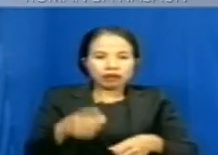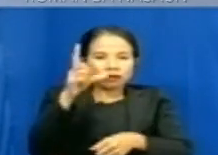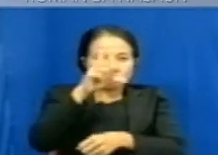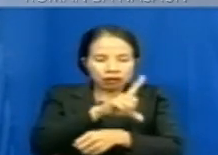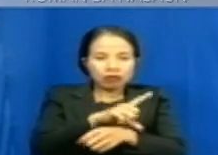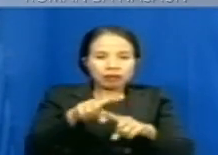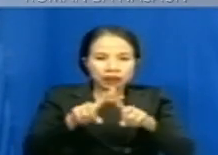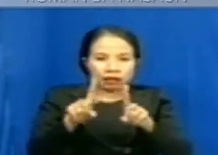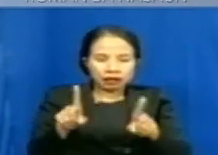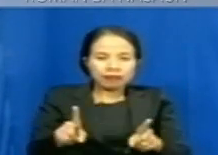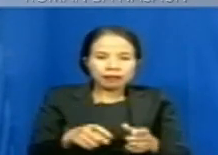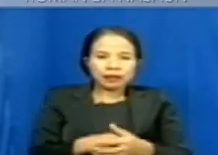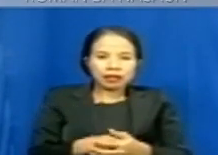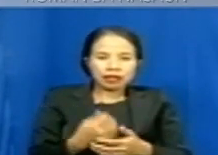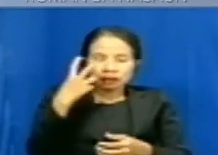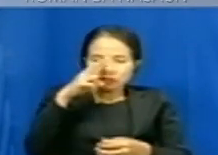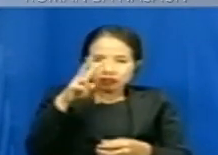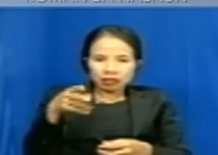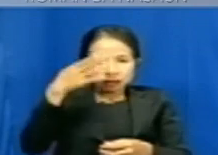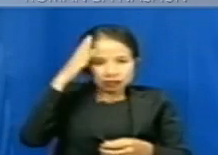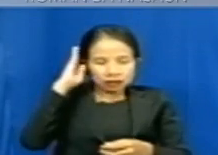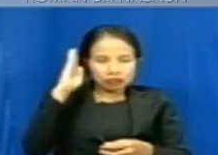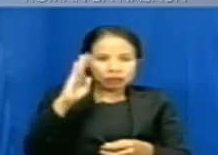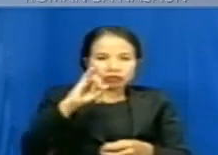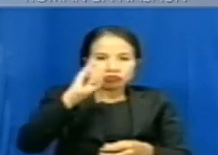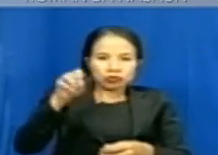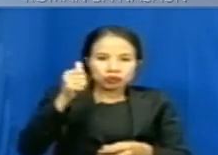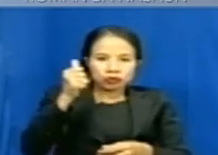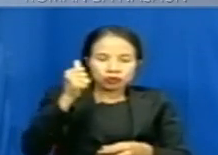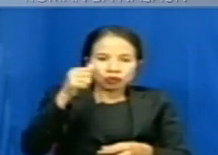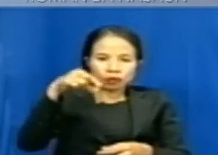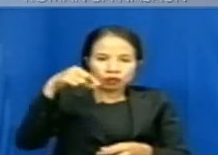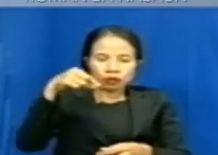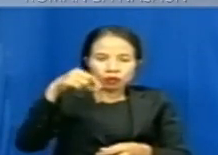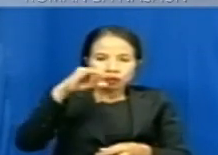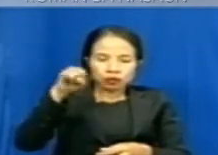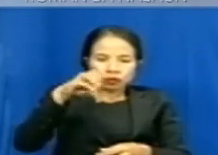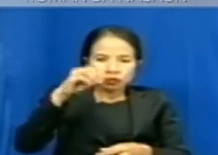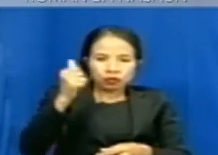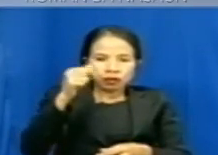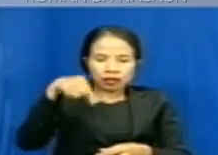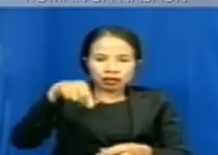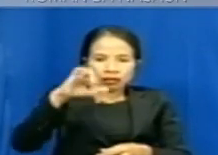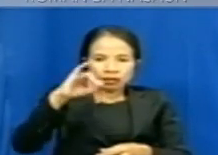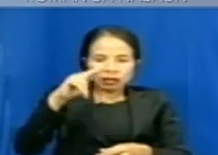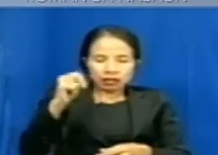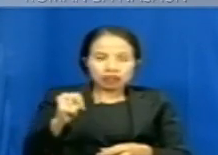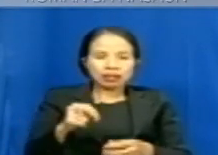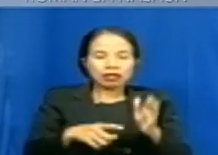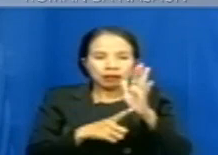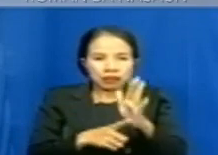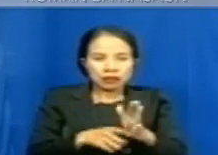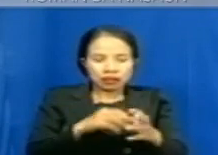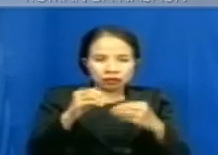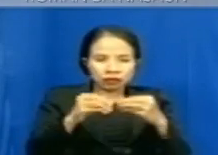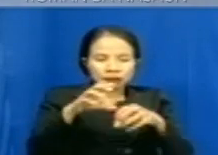comissão, quando a fiscalização, o senhor Joaquim dos Santos, e ele é o SIDA, não sei qual é o Joaquim dos Santos, e não apresenta, quando o